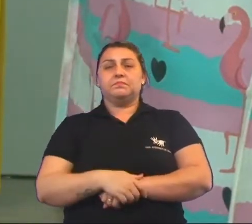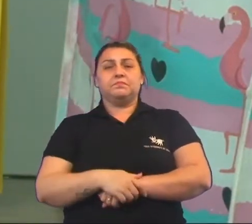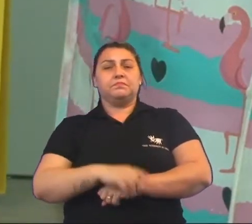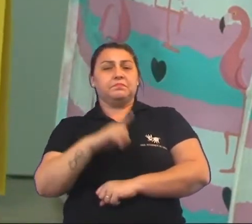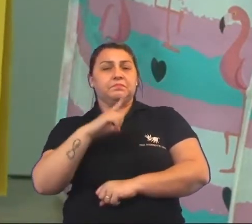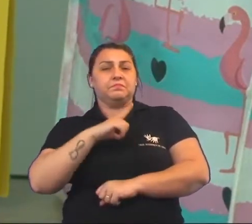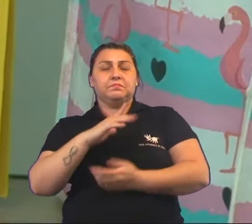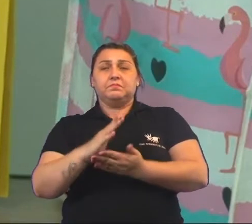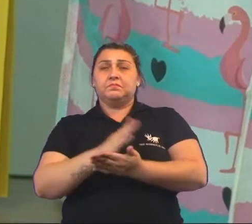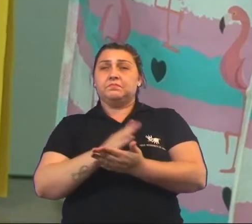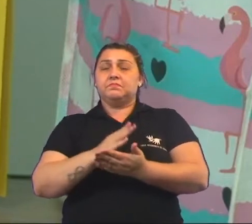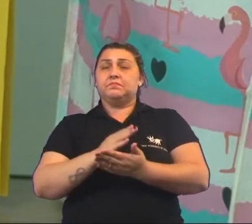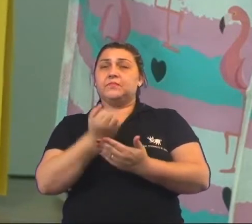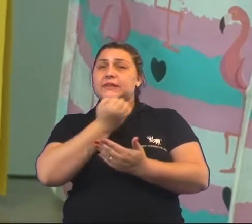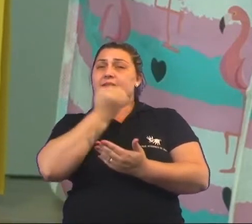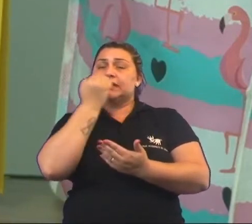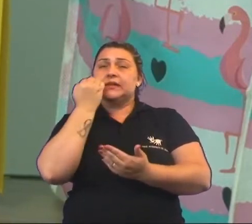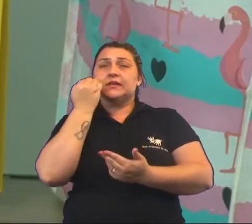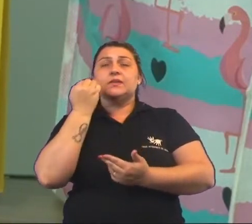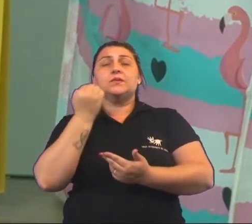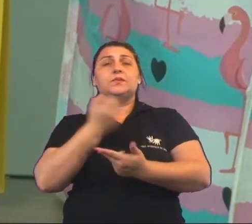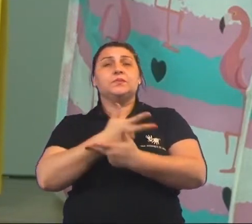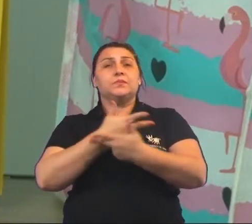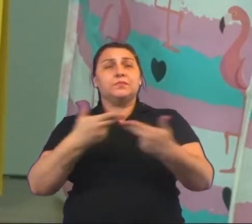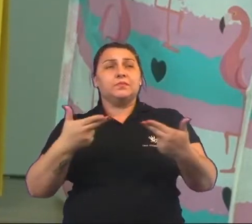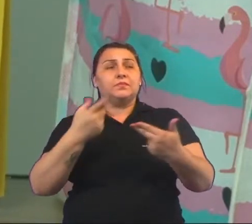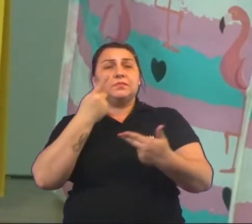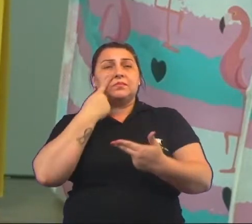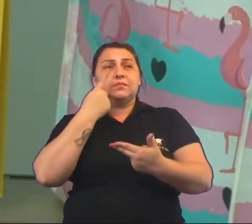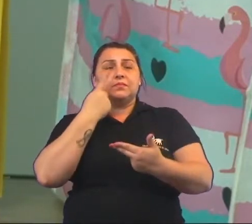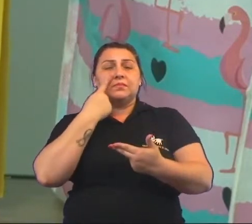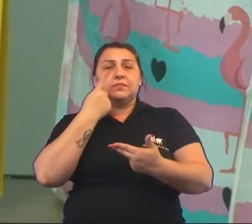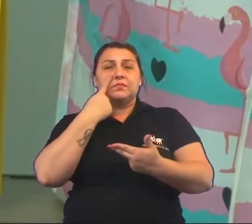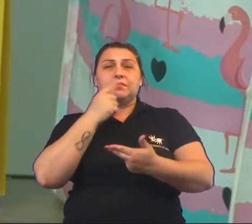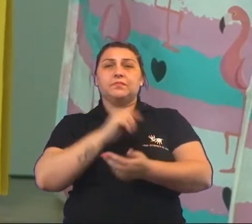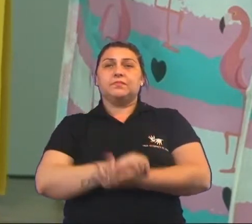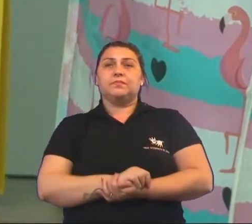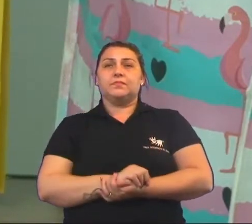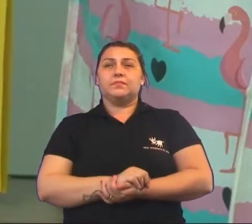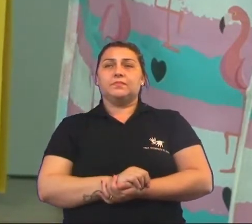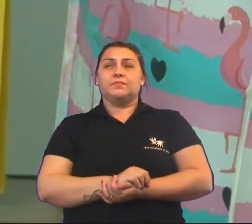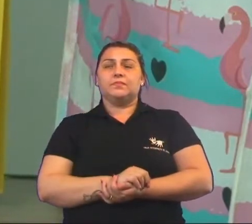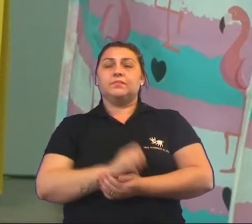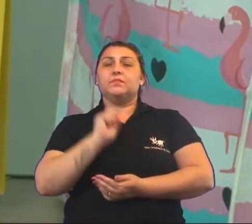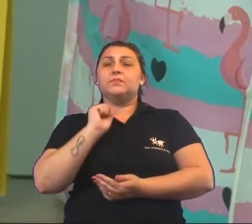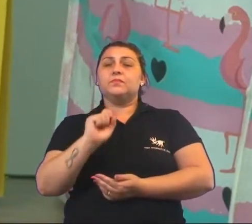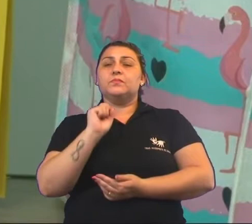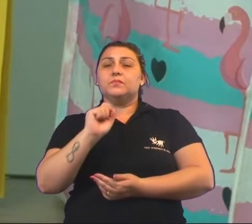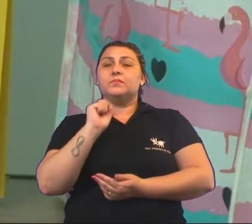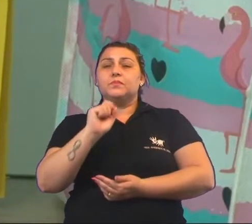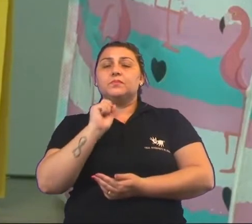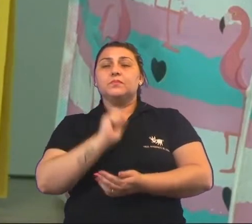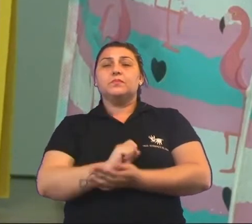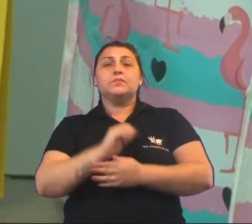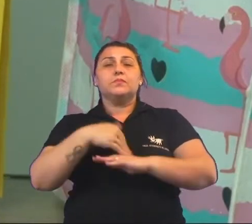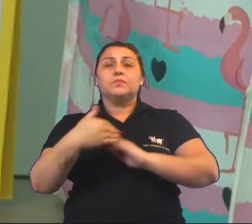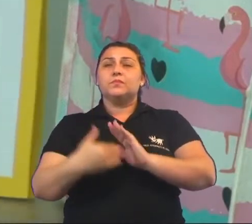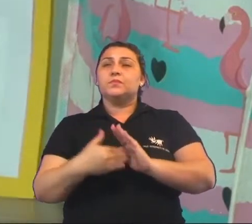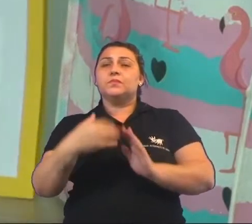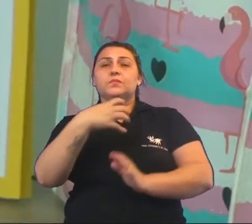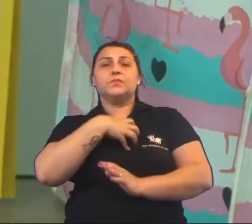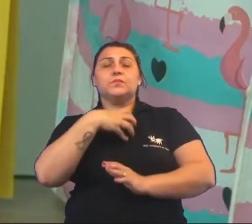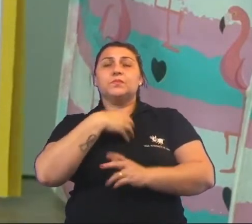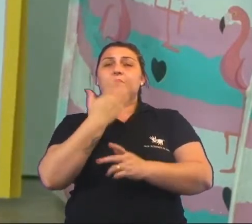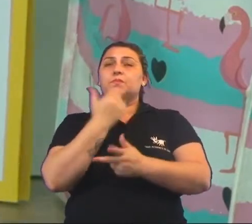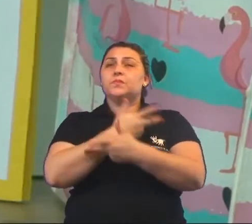temos alguns legumes. Vamos observar estas formas? Que interessante, todas têm formatos e